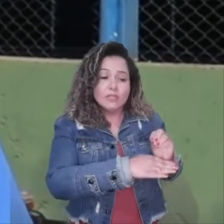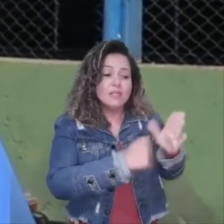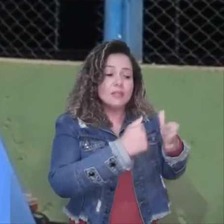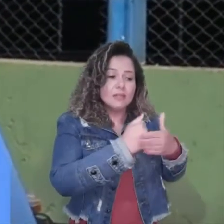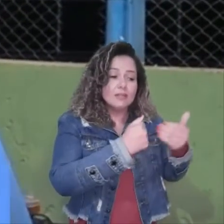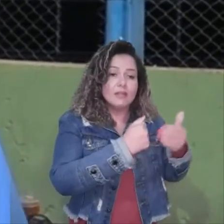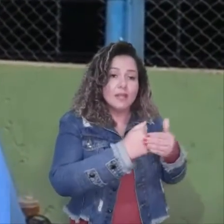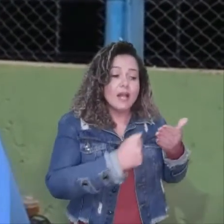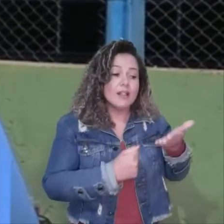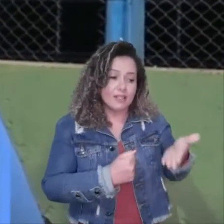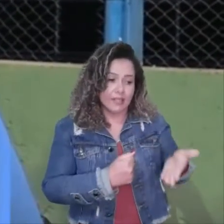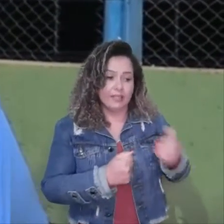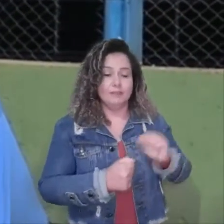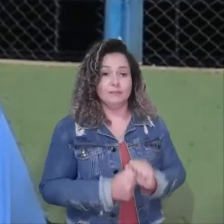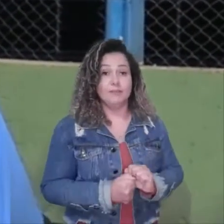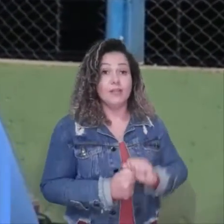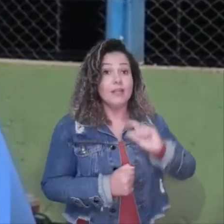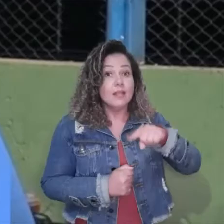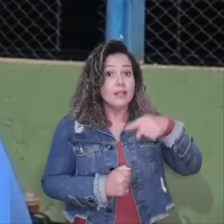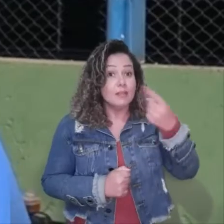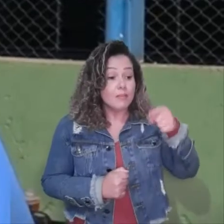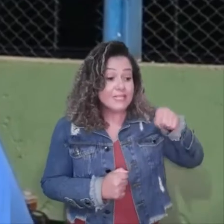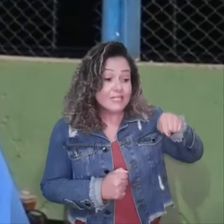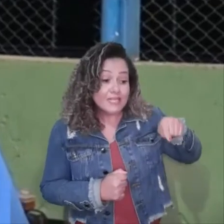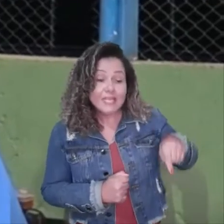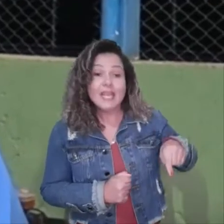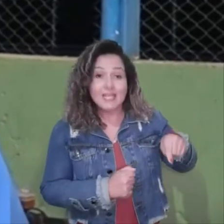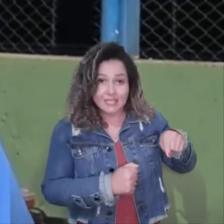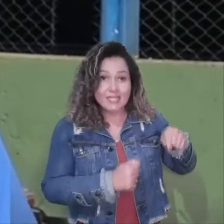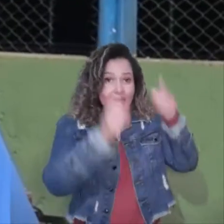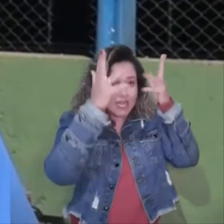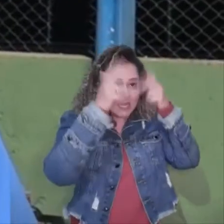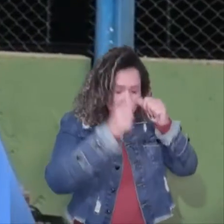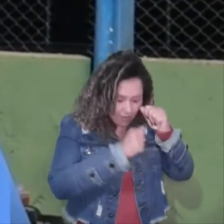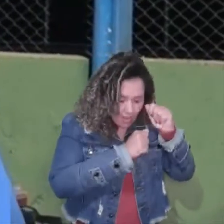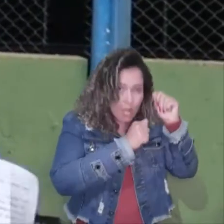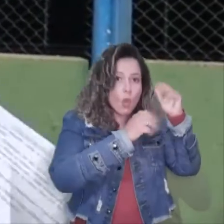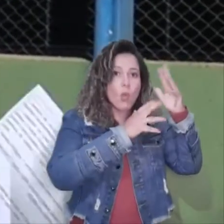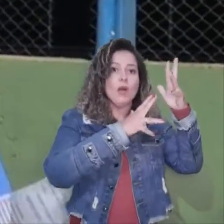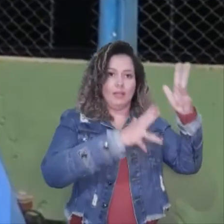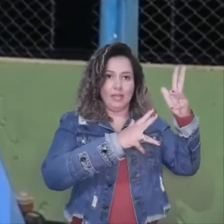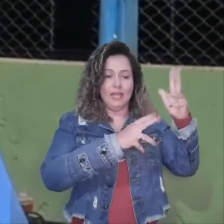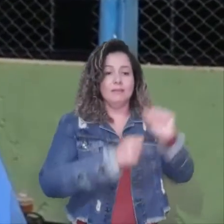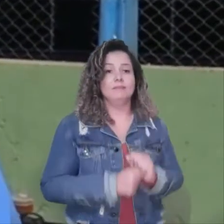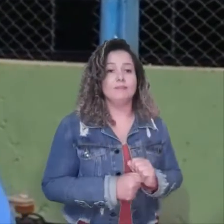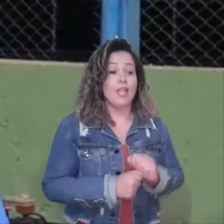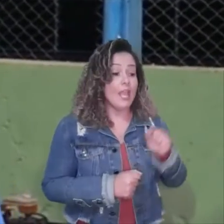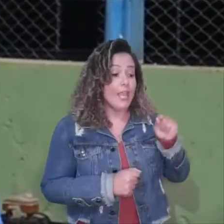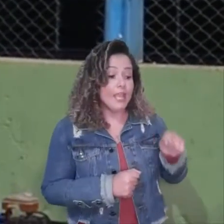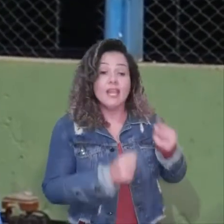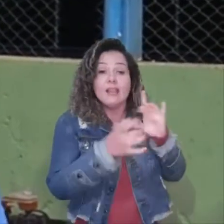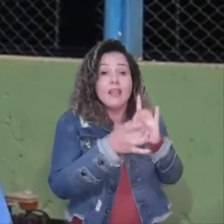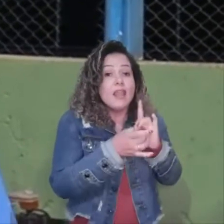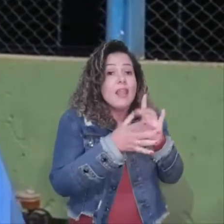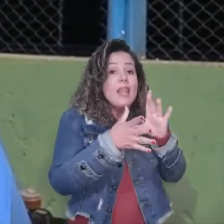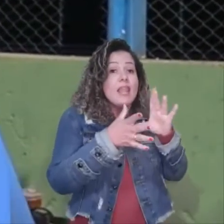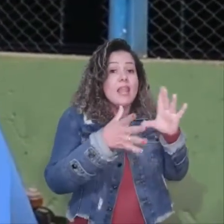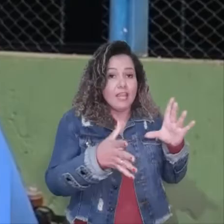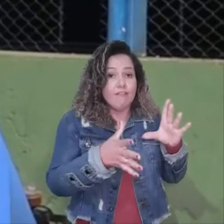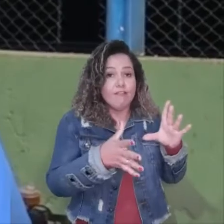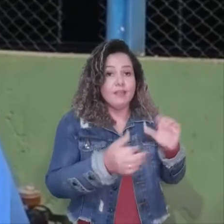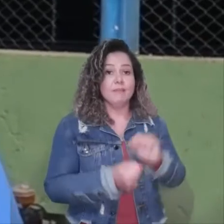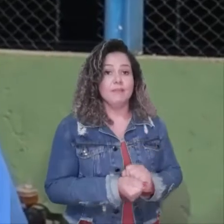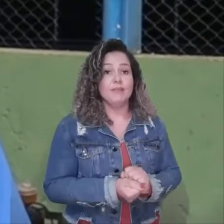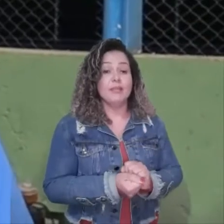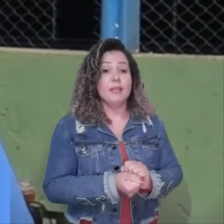roupinha cirúrgica, que eles podem trazer uma camiseta e a gente faz a roupinha aqui. E após o animal acordar, a gente libera esse animal para